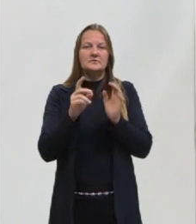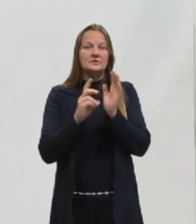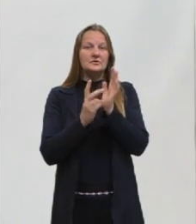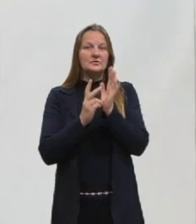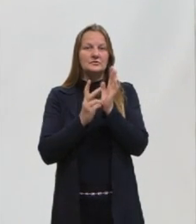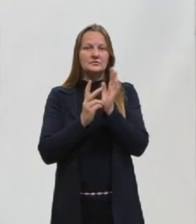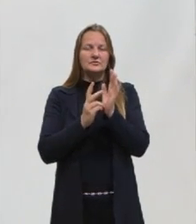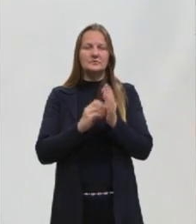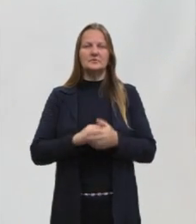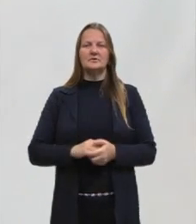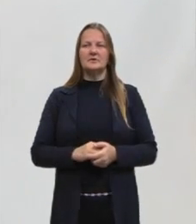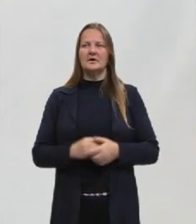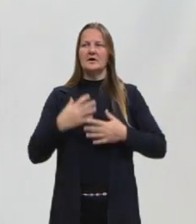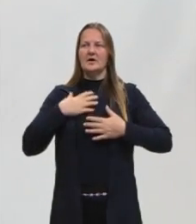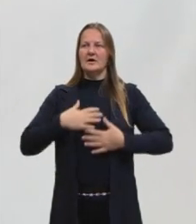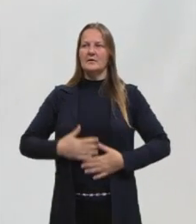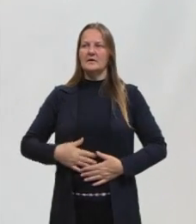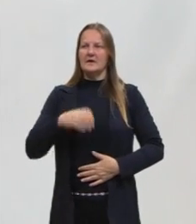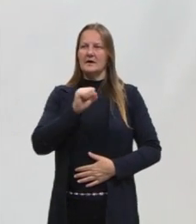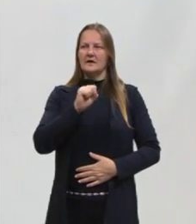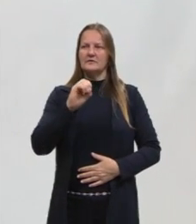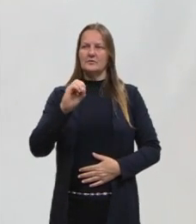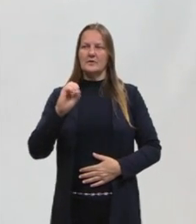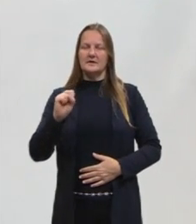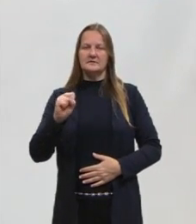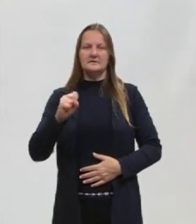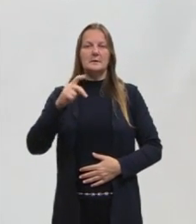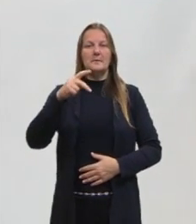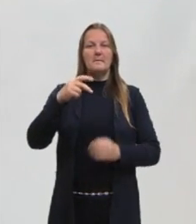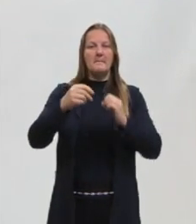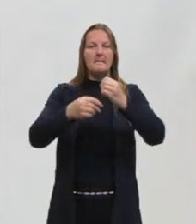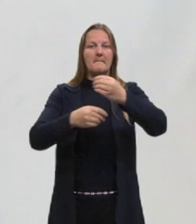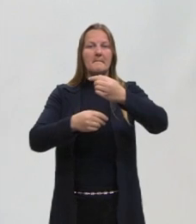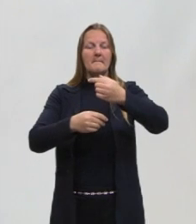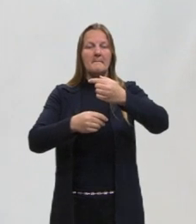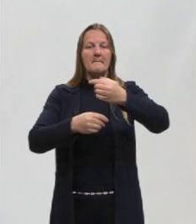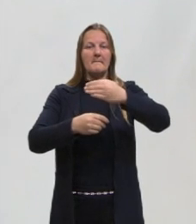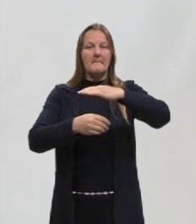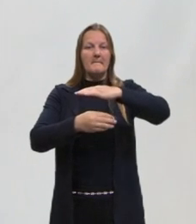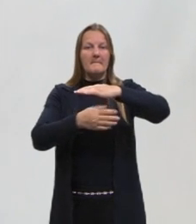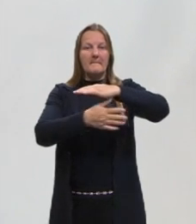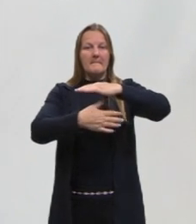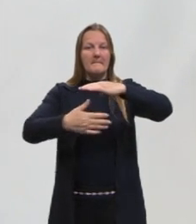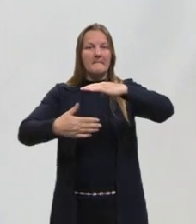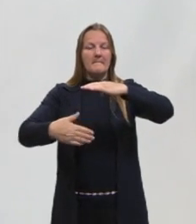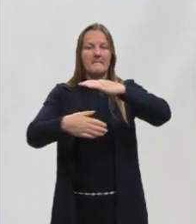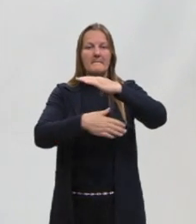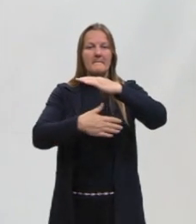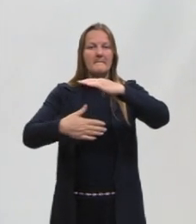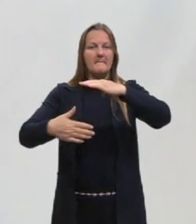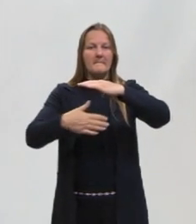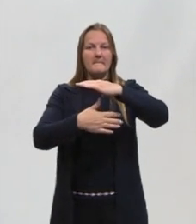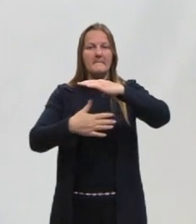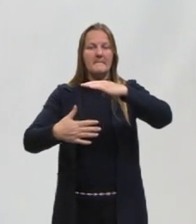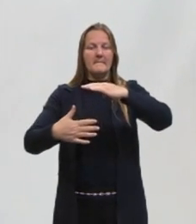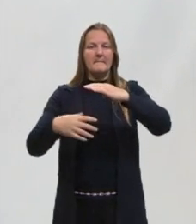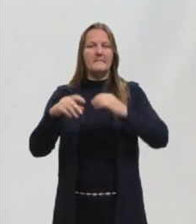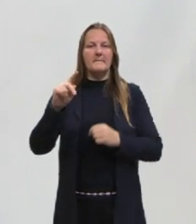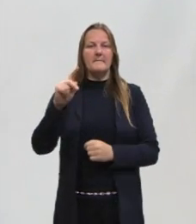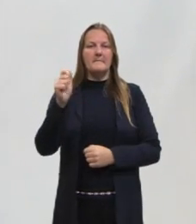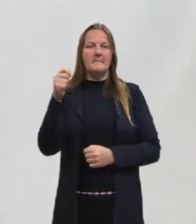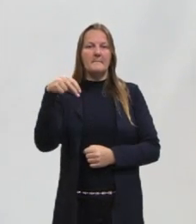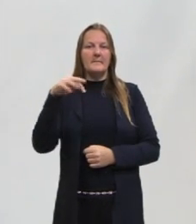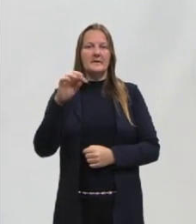uma camiseta do sos Pantanal que é um dos biomas que a professora Elenice falou na aula passada e